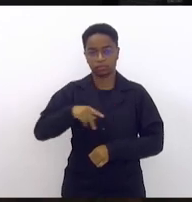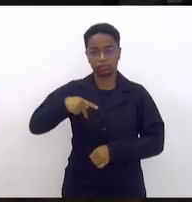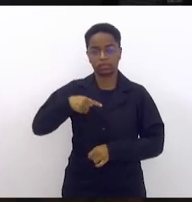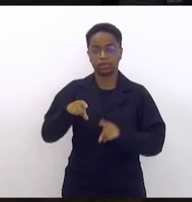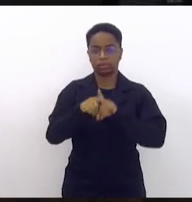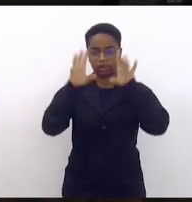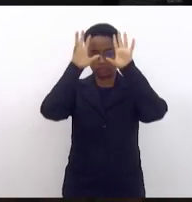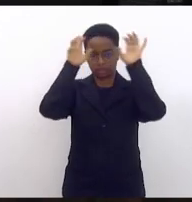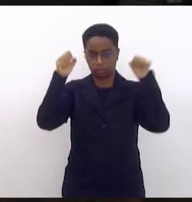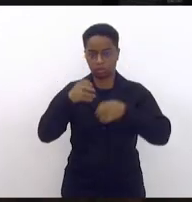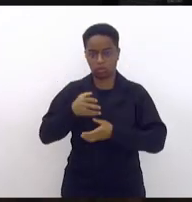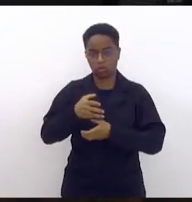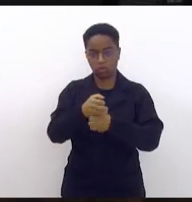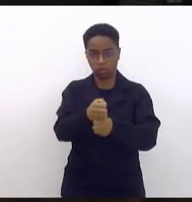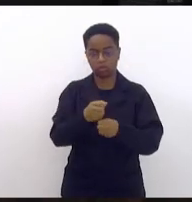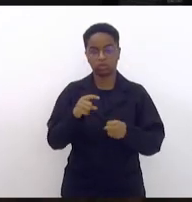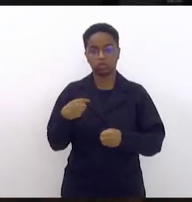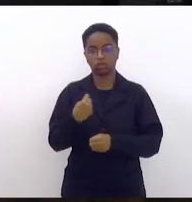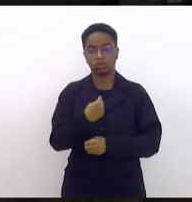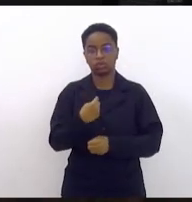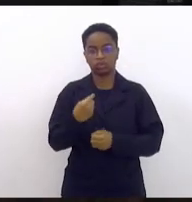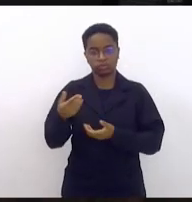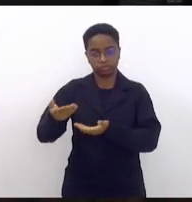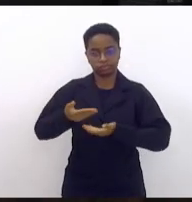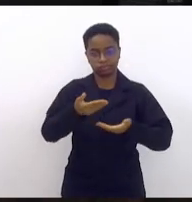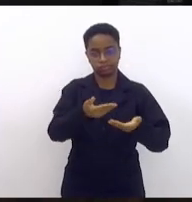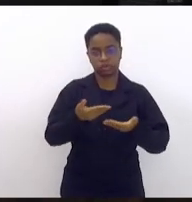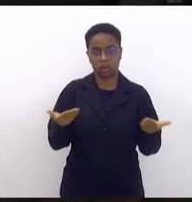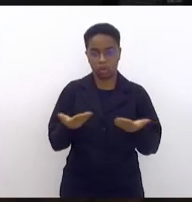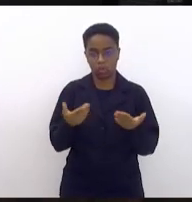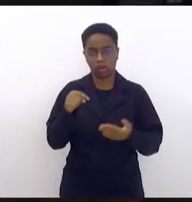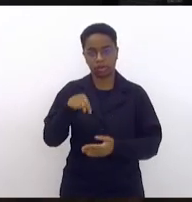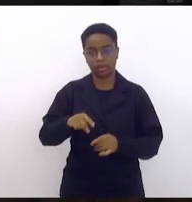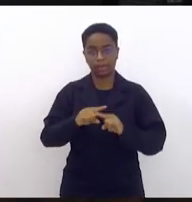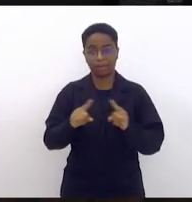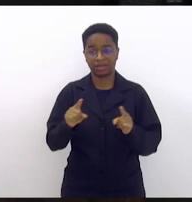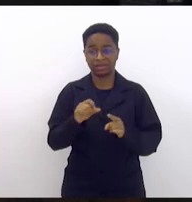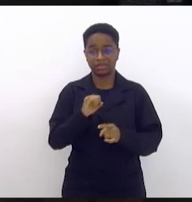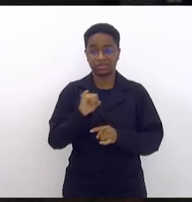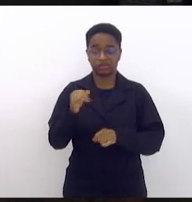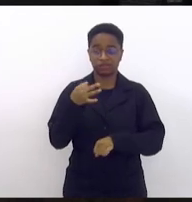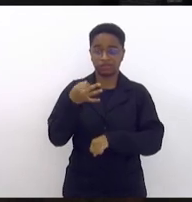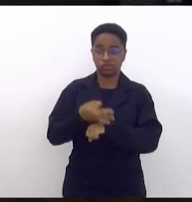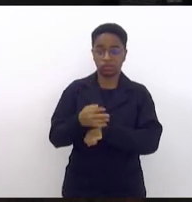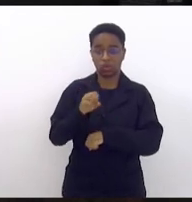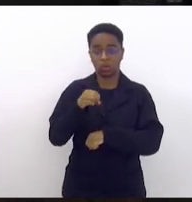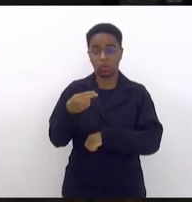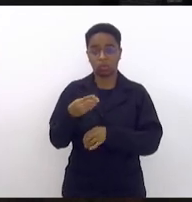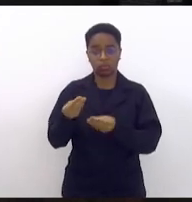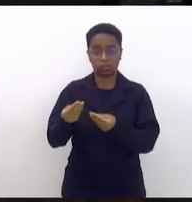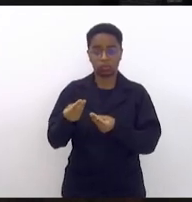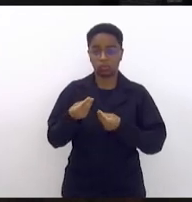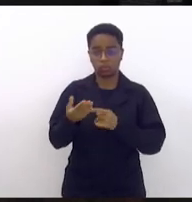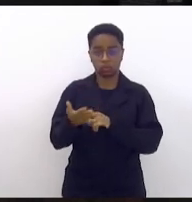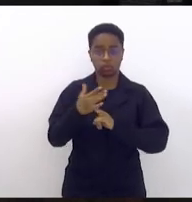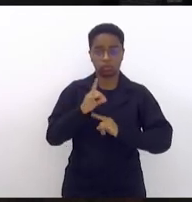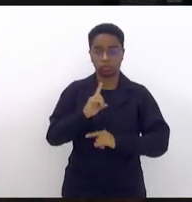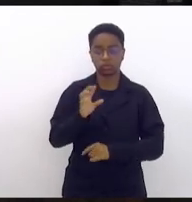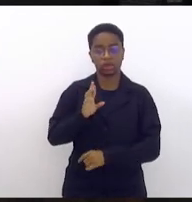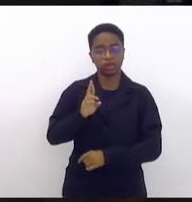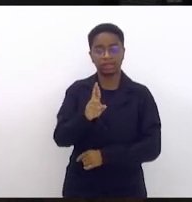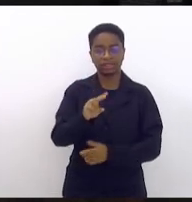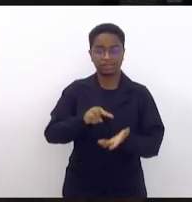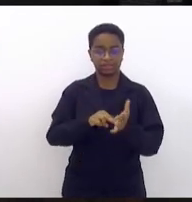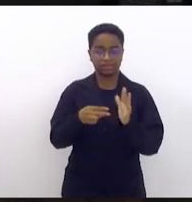de Contas para hoje estarem aqui não terem vindo ou não terem mandado representante não é um sinônimo de que